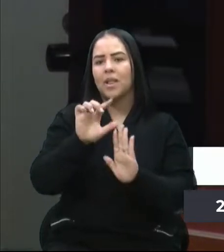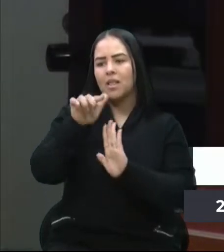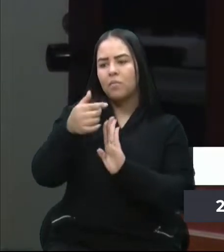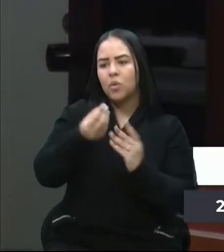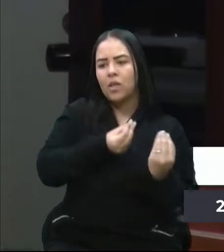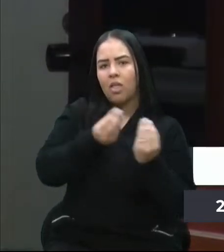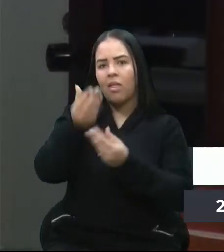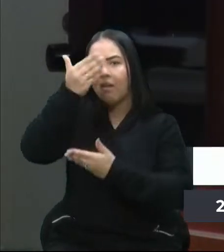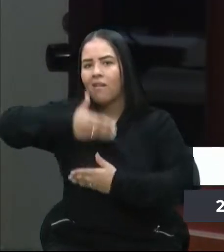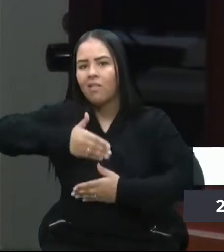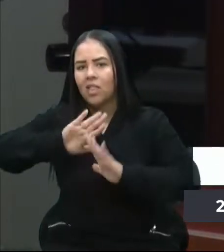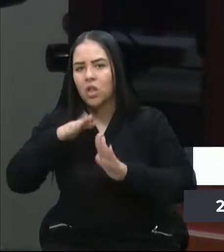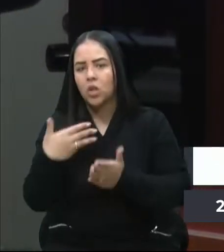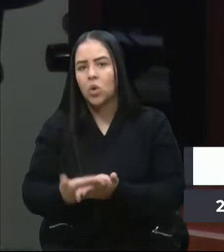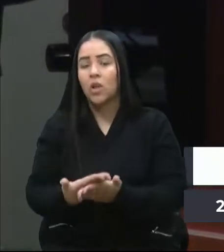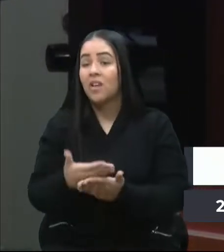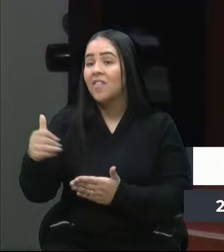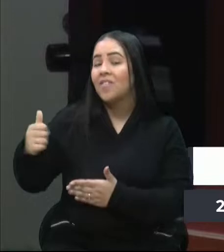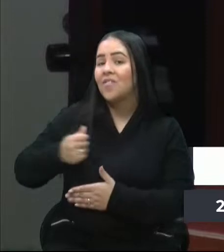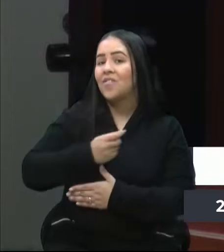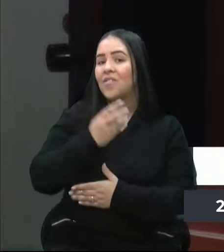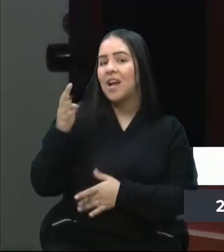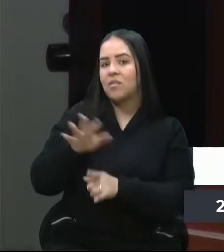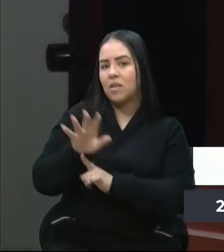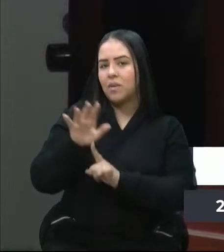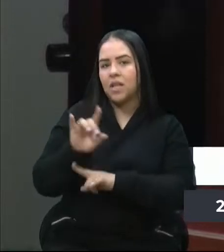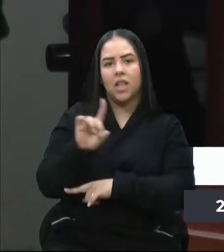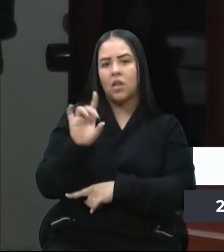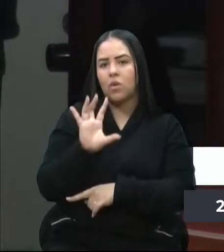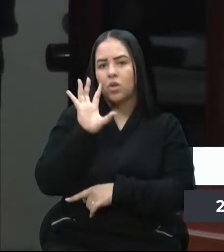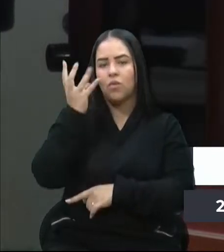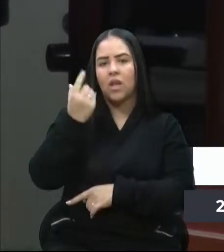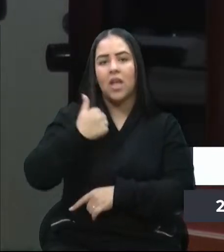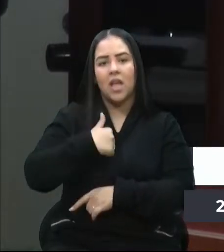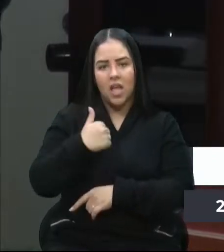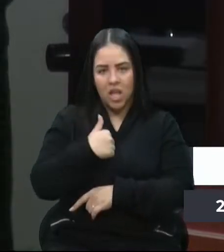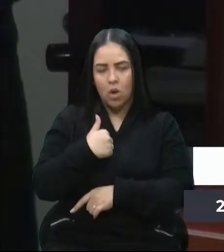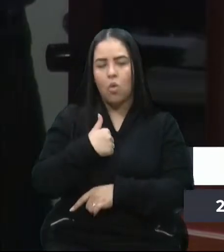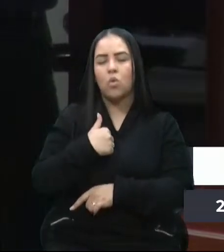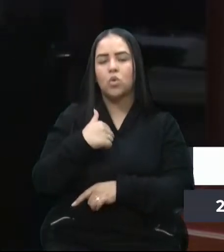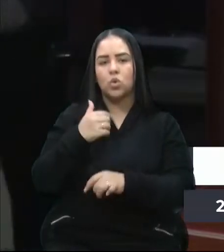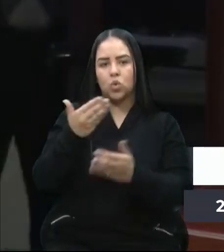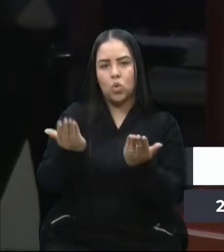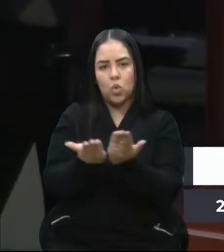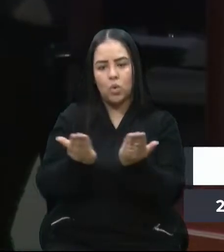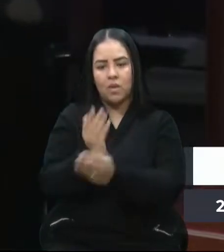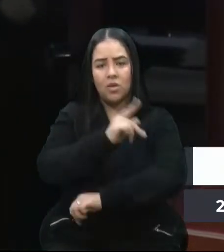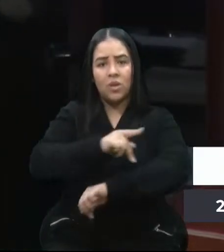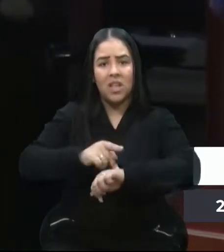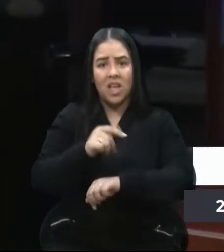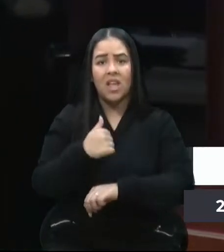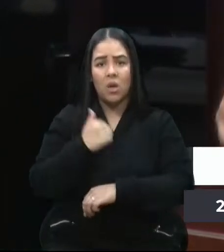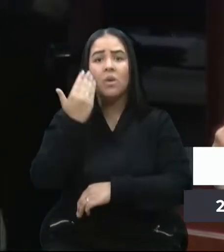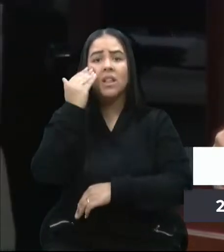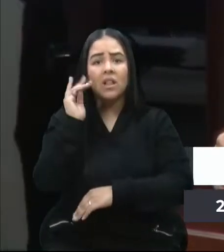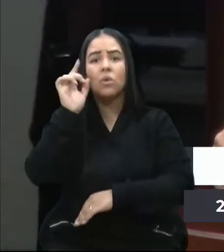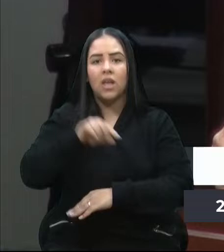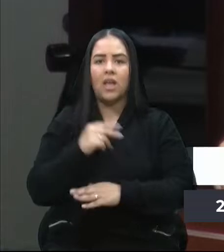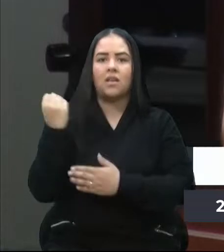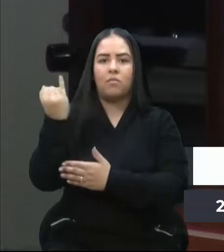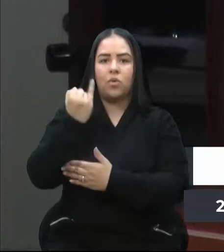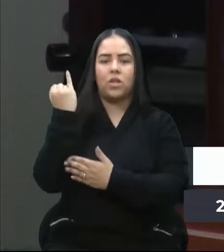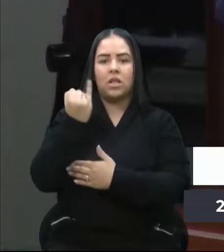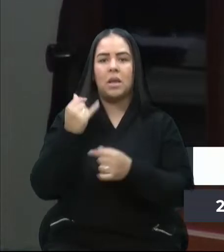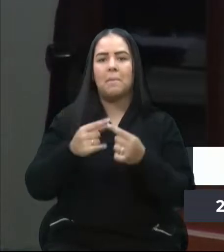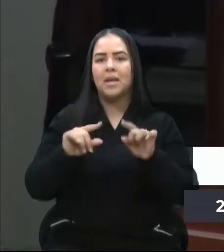outras demandas que não se resolverão. Eu sou acadêmico de pedagogia e entendo que a pedagogia é extremamente importante,